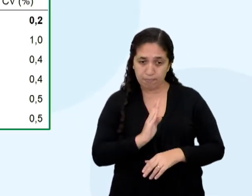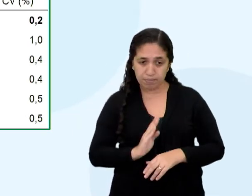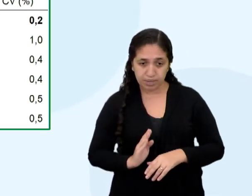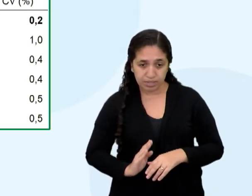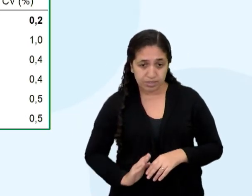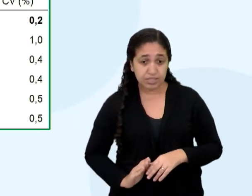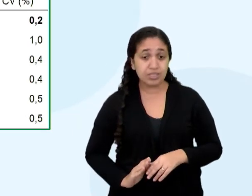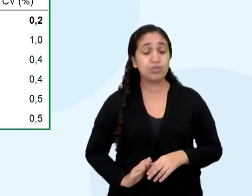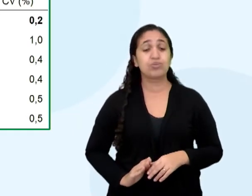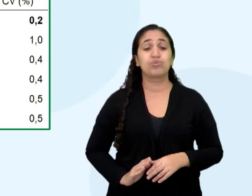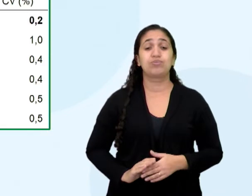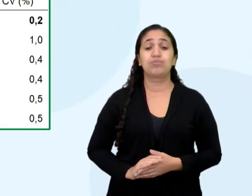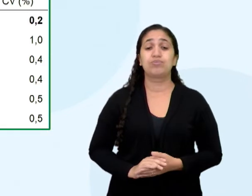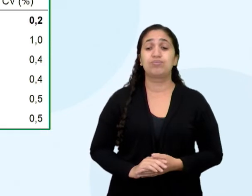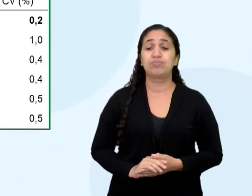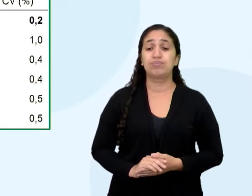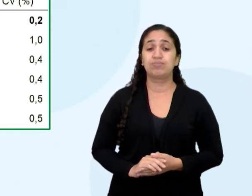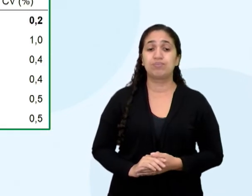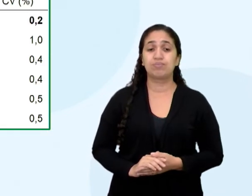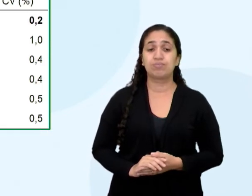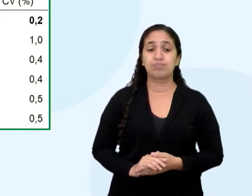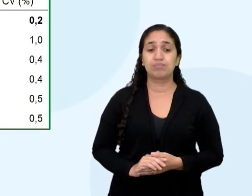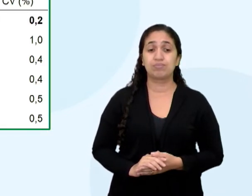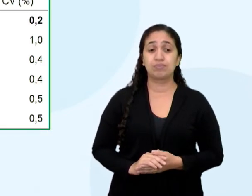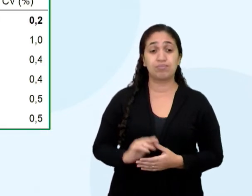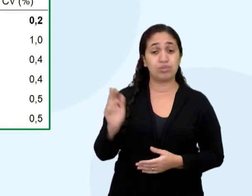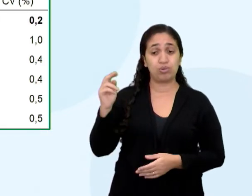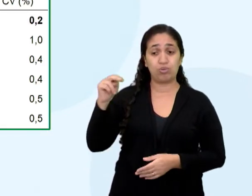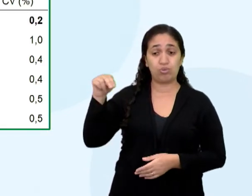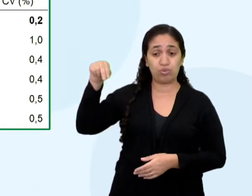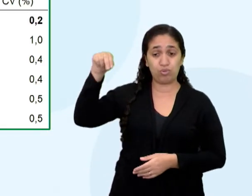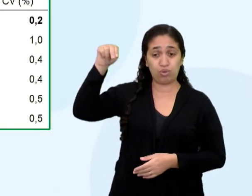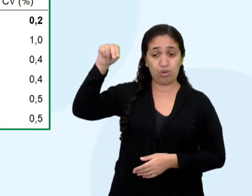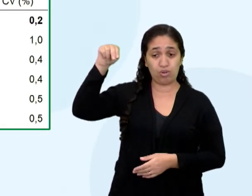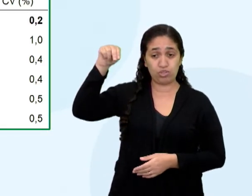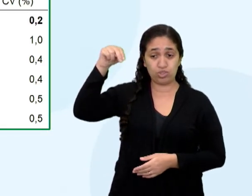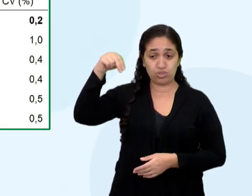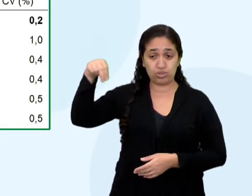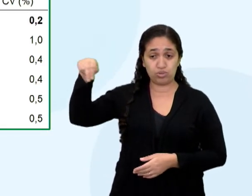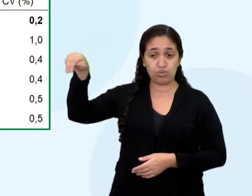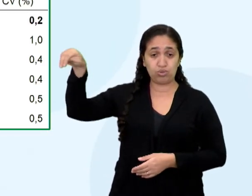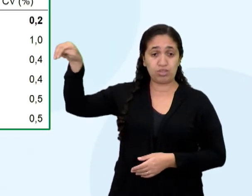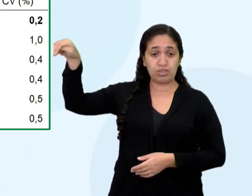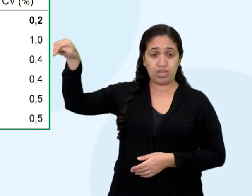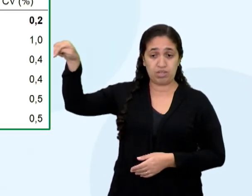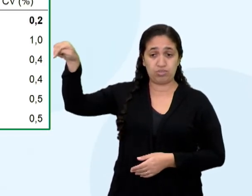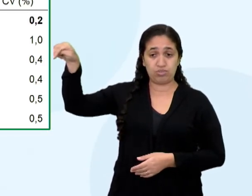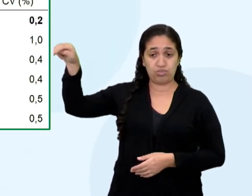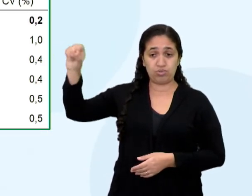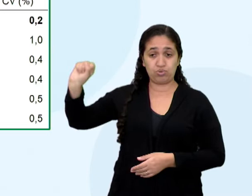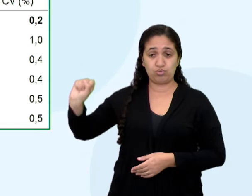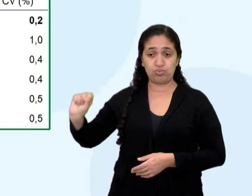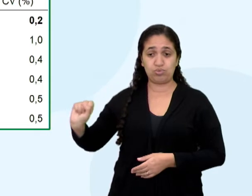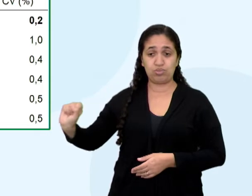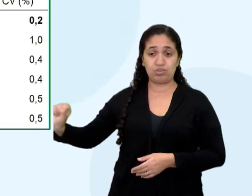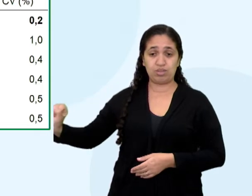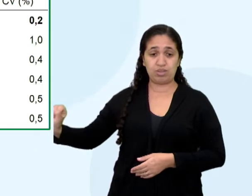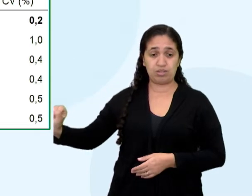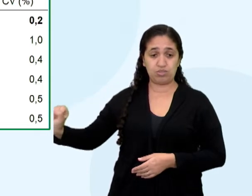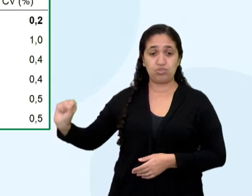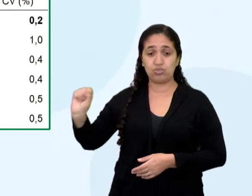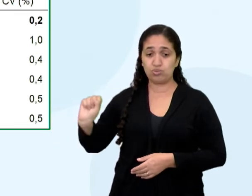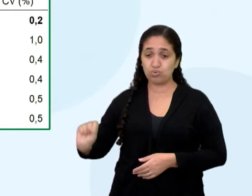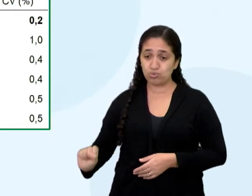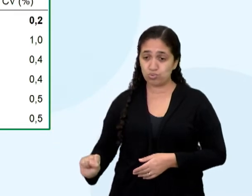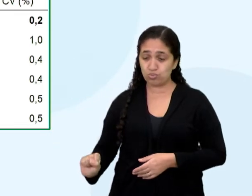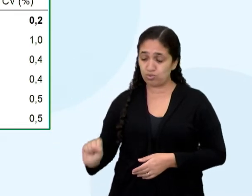aqui os dados são extraídos, são descritos aí por região norte, região nordeste, região sudeste, região